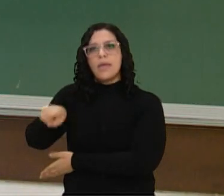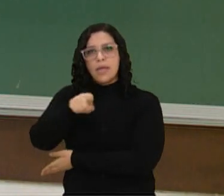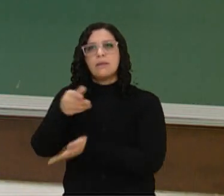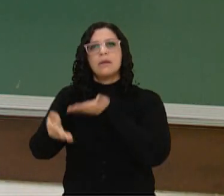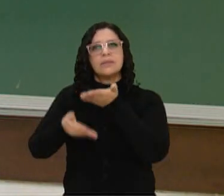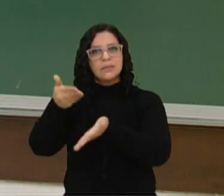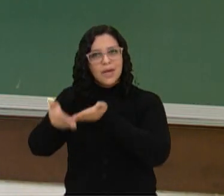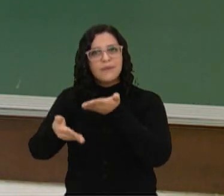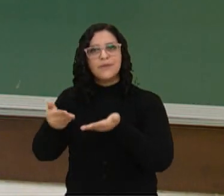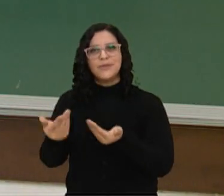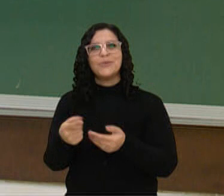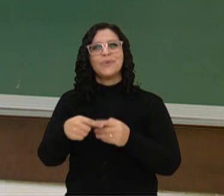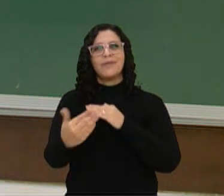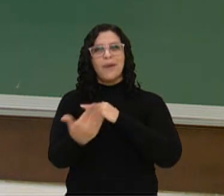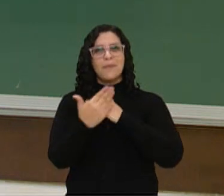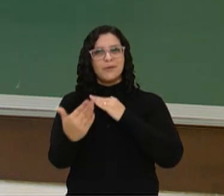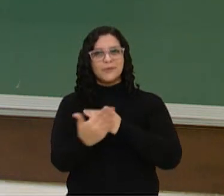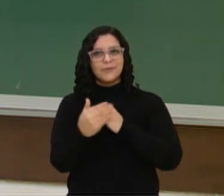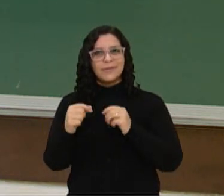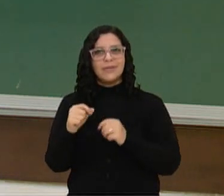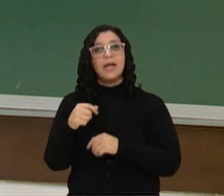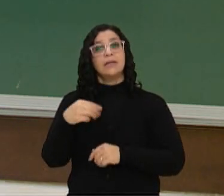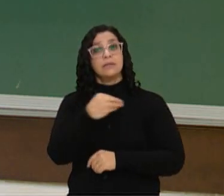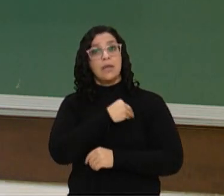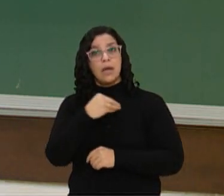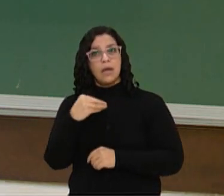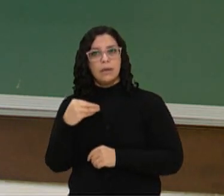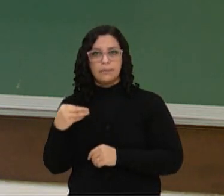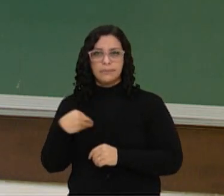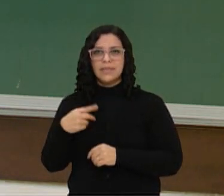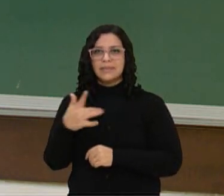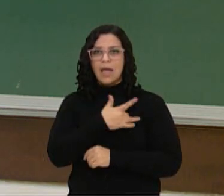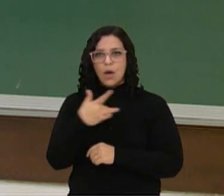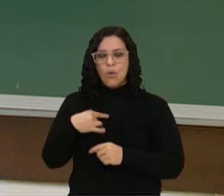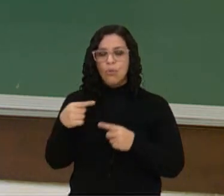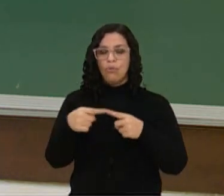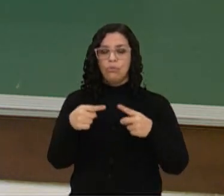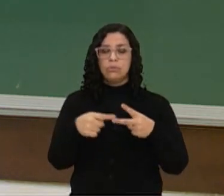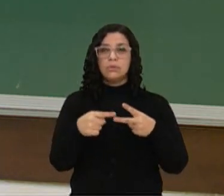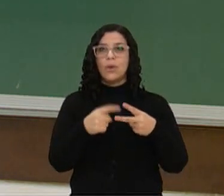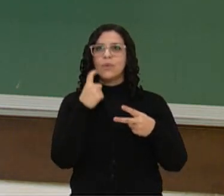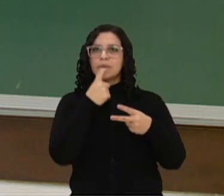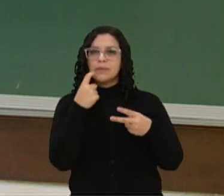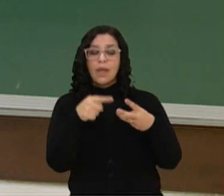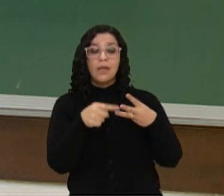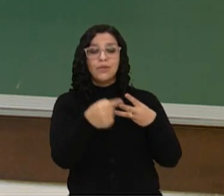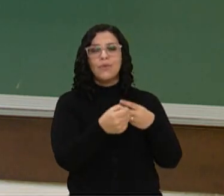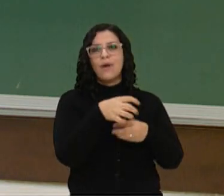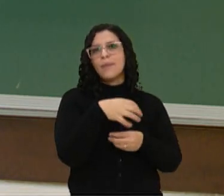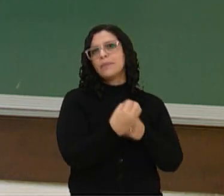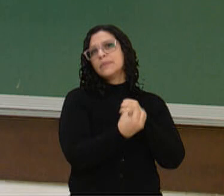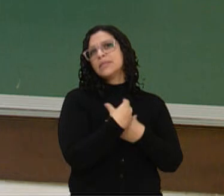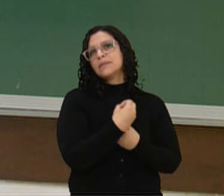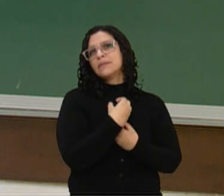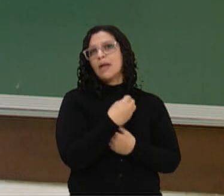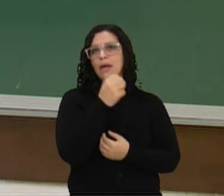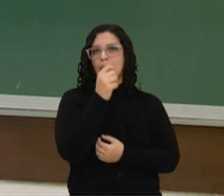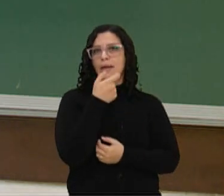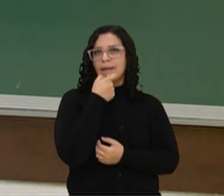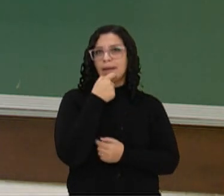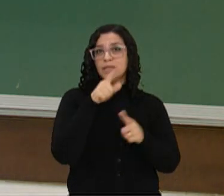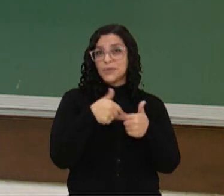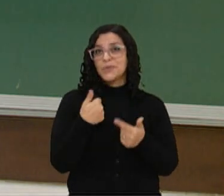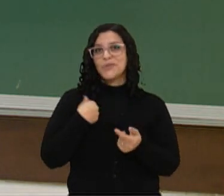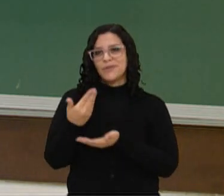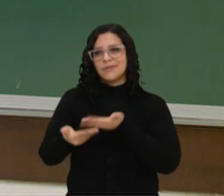da prestação de serviços. Eu também estou consumindo, mas daí não é uma coisa que eu comprei, um produto,